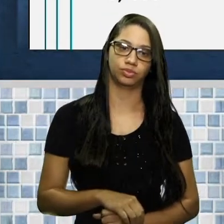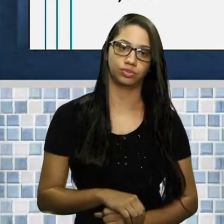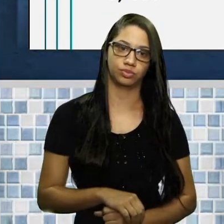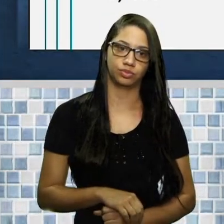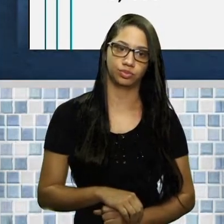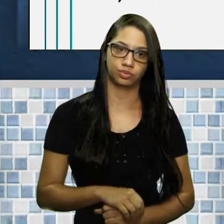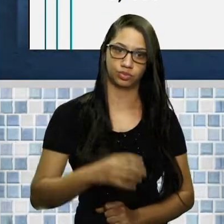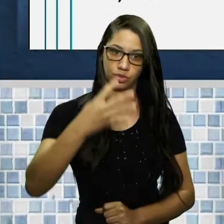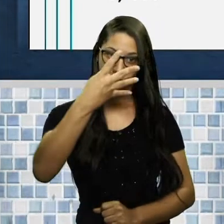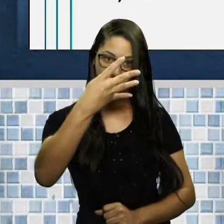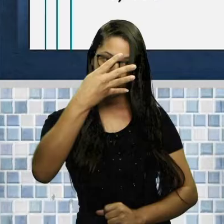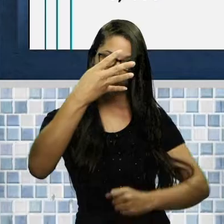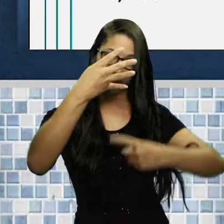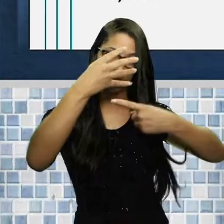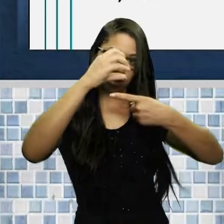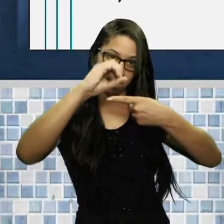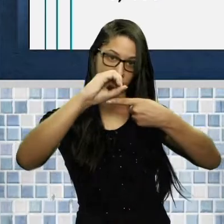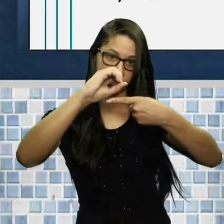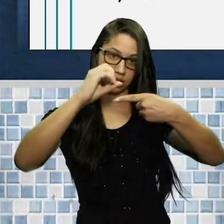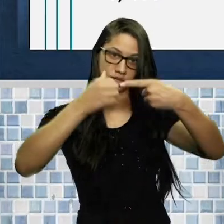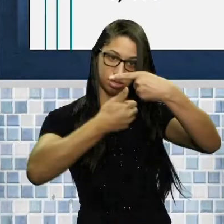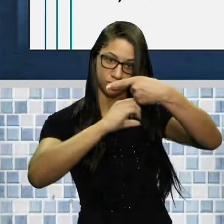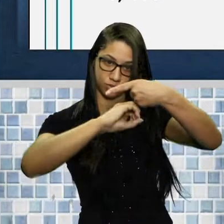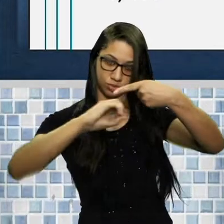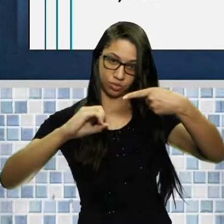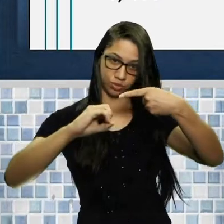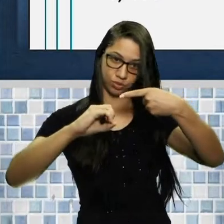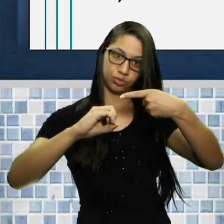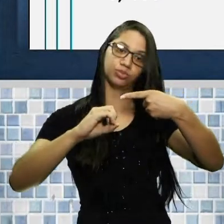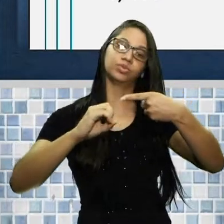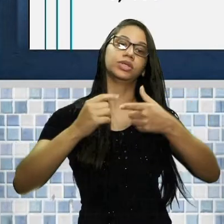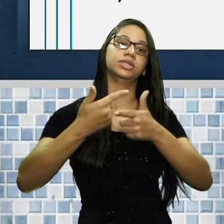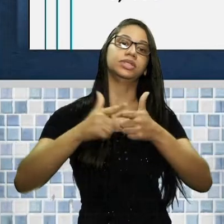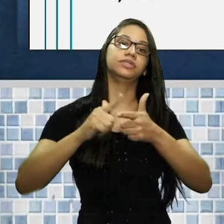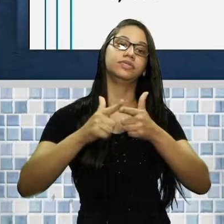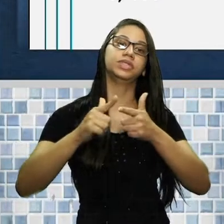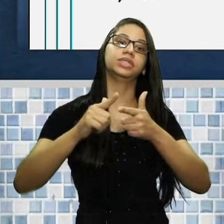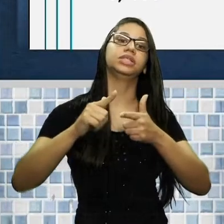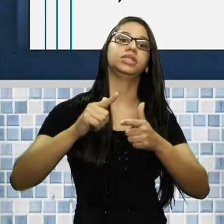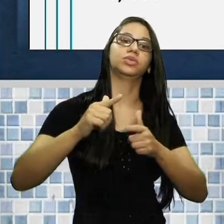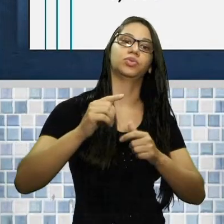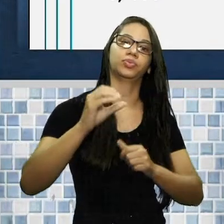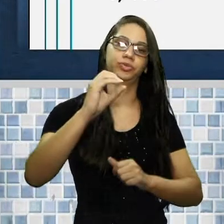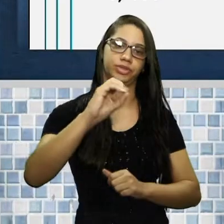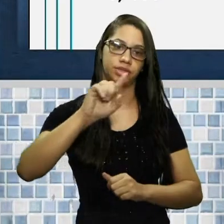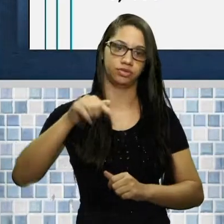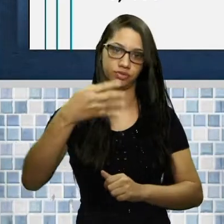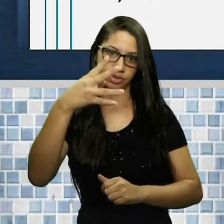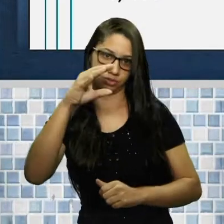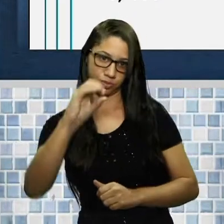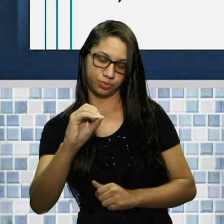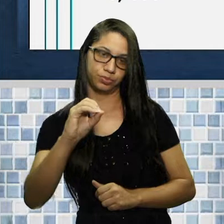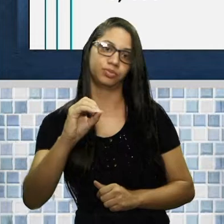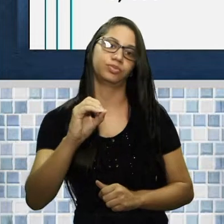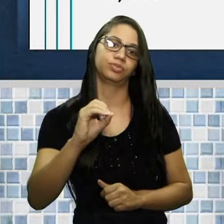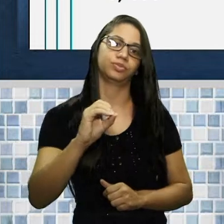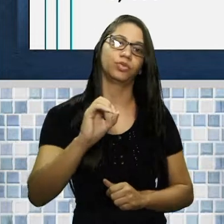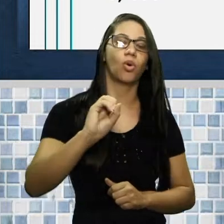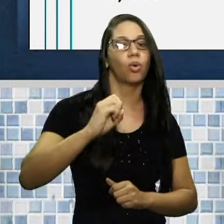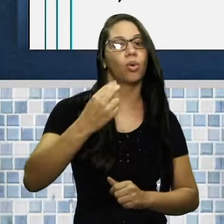que é 40 sobre 100. Dividindo 40 por 100, nós obtemos 0,40